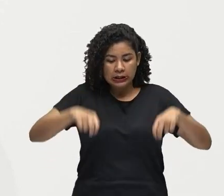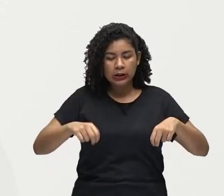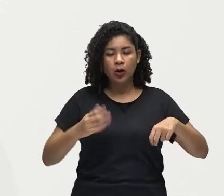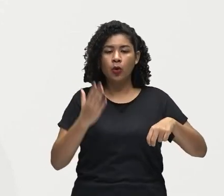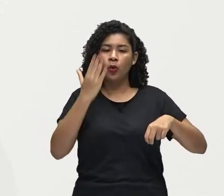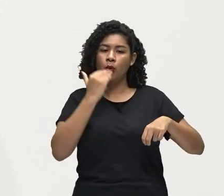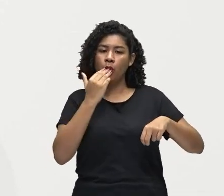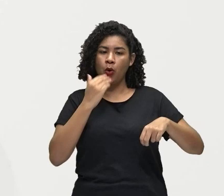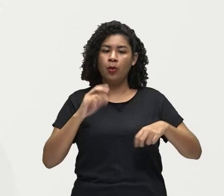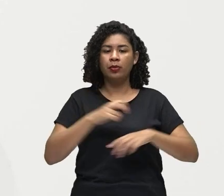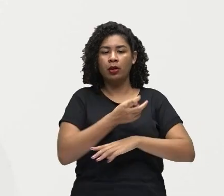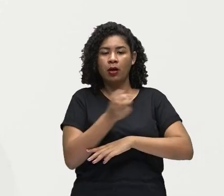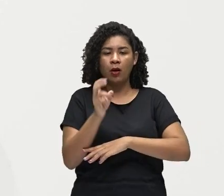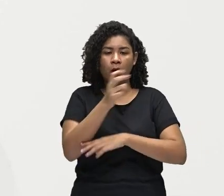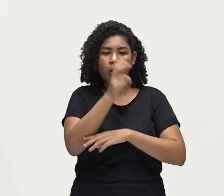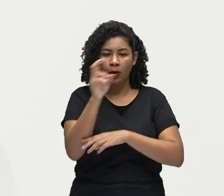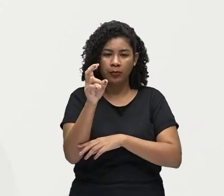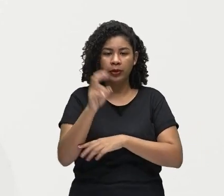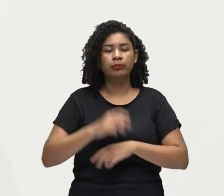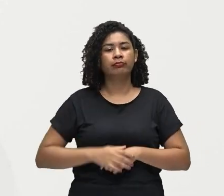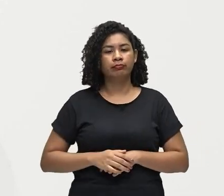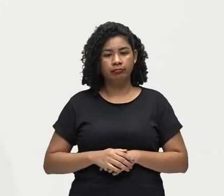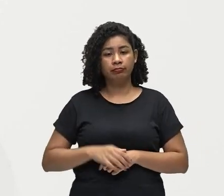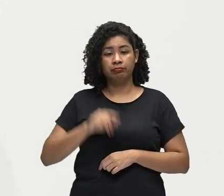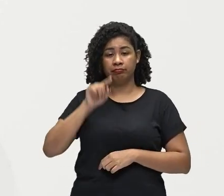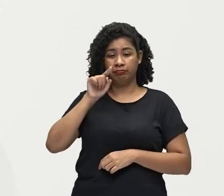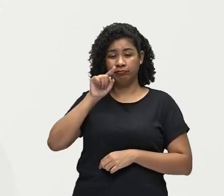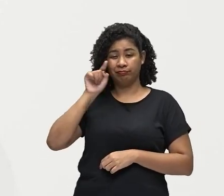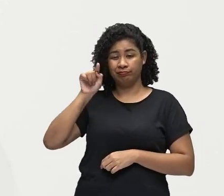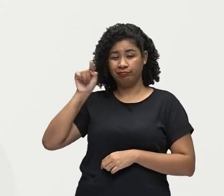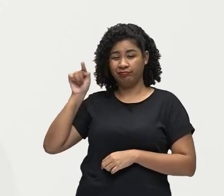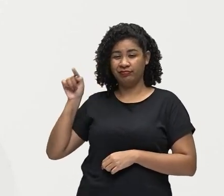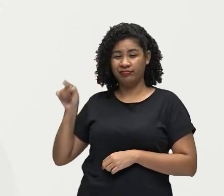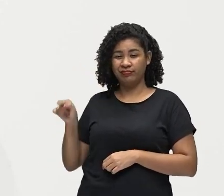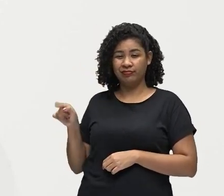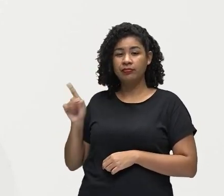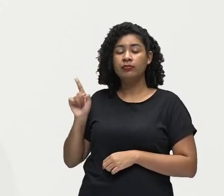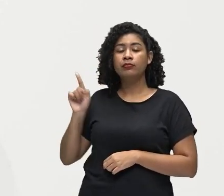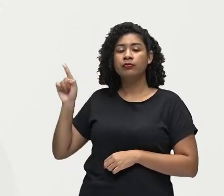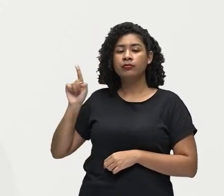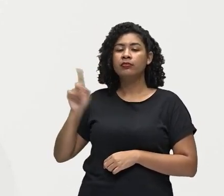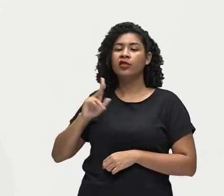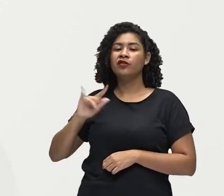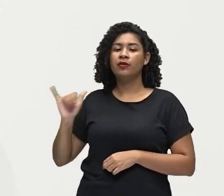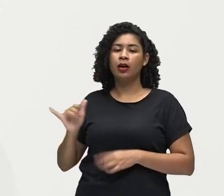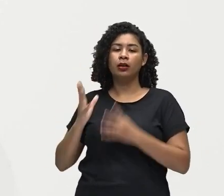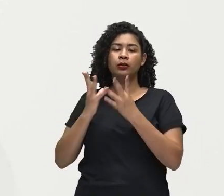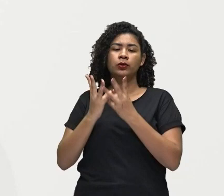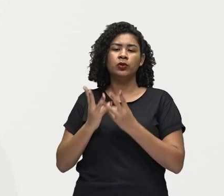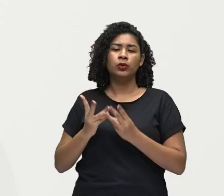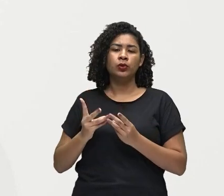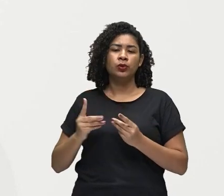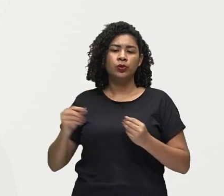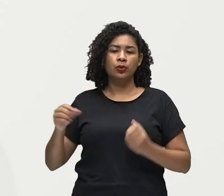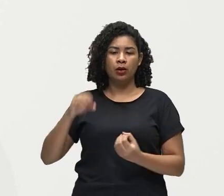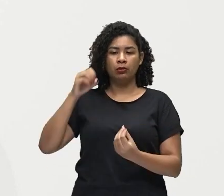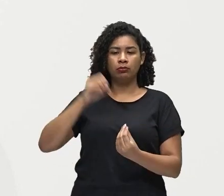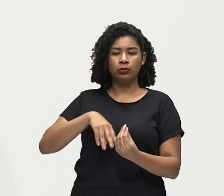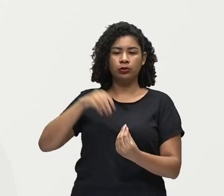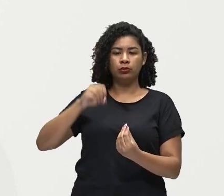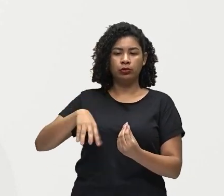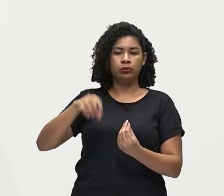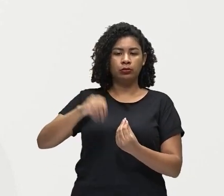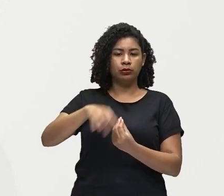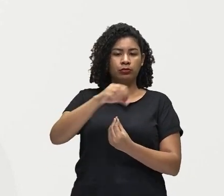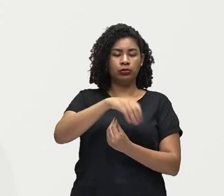gavião, e depois todos eles, olha só, todas as setas apontando aqui, ó, para os consumidores, aliás, para